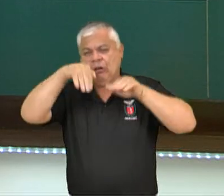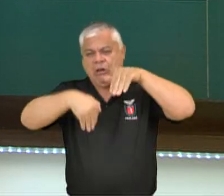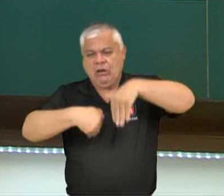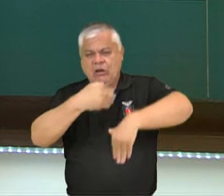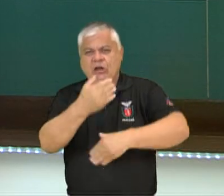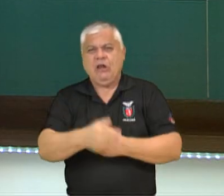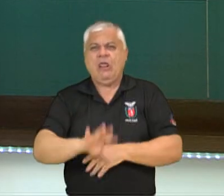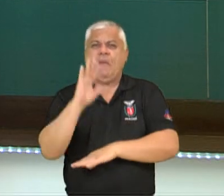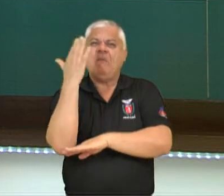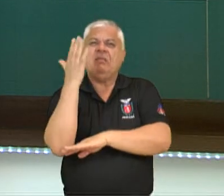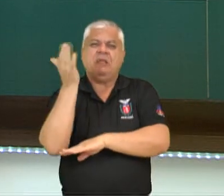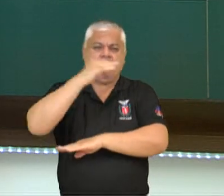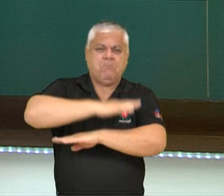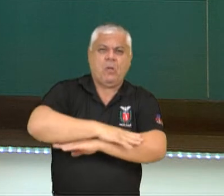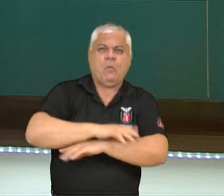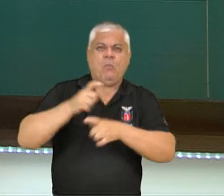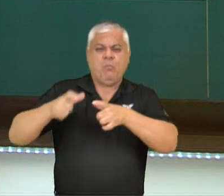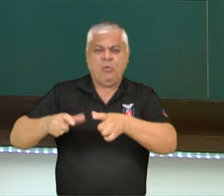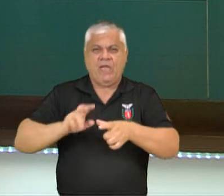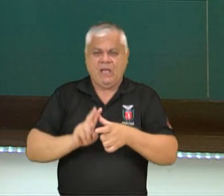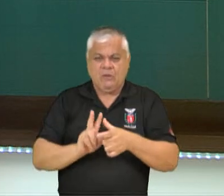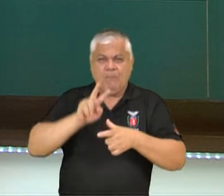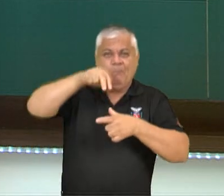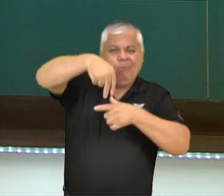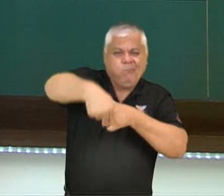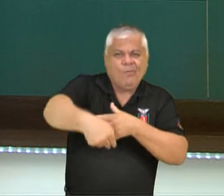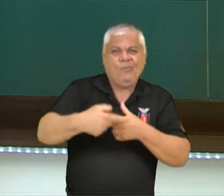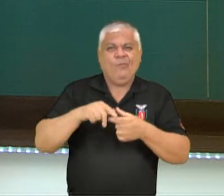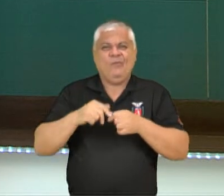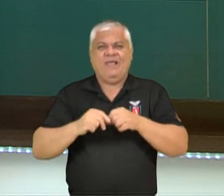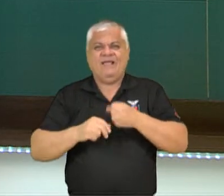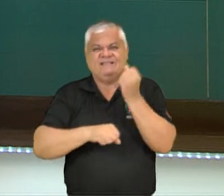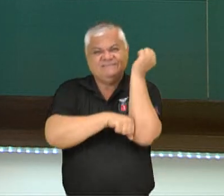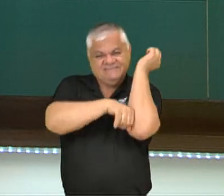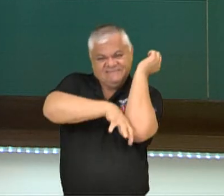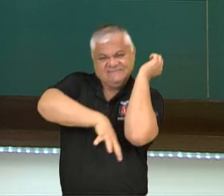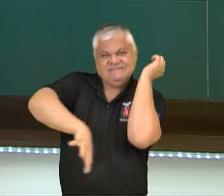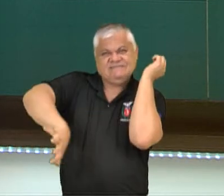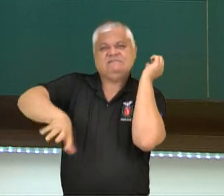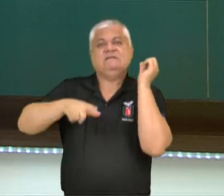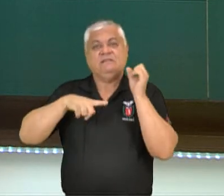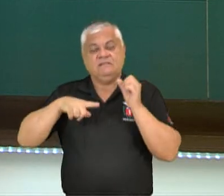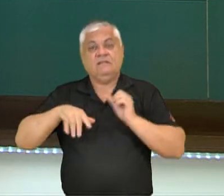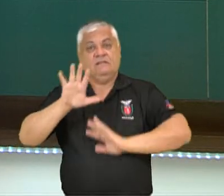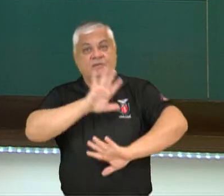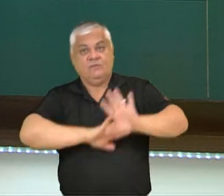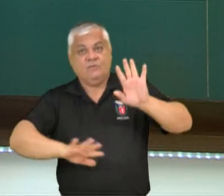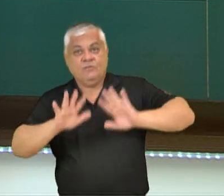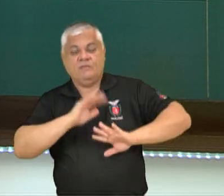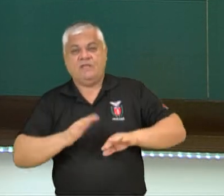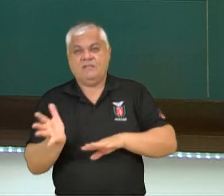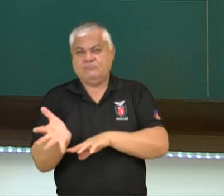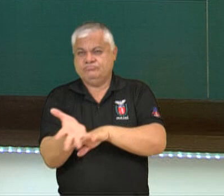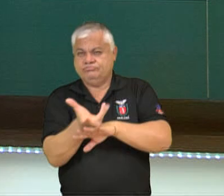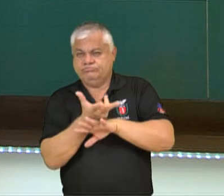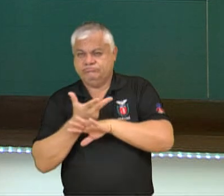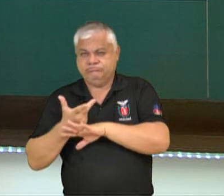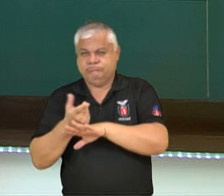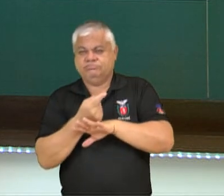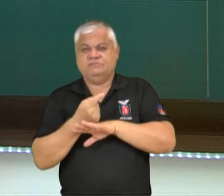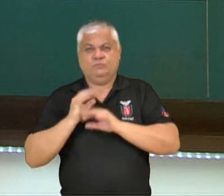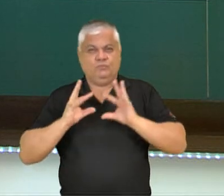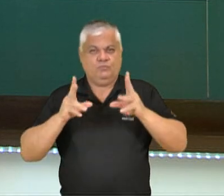material solto, buracos, raízes, e é mais complicado, então exige uma certa habilidade maior